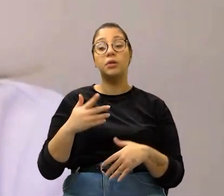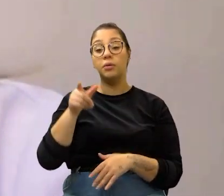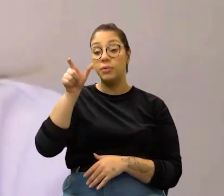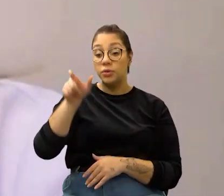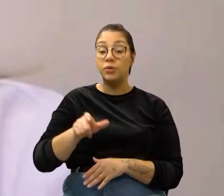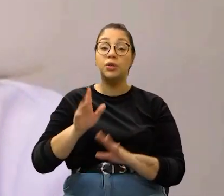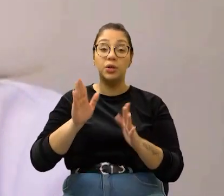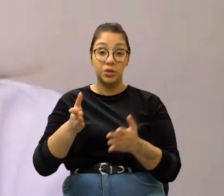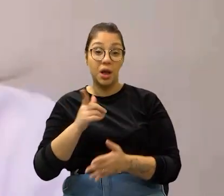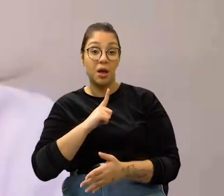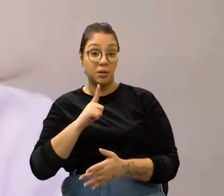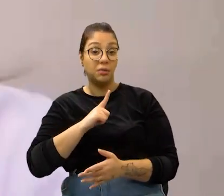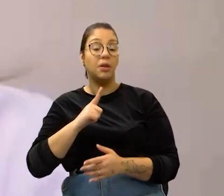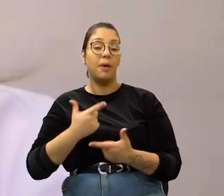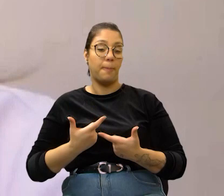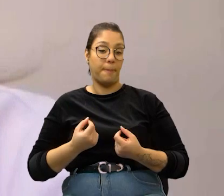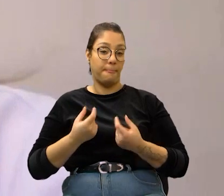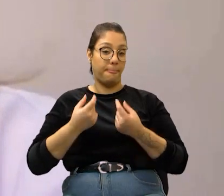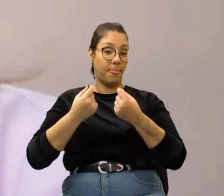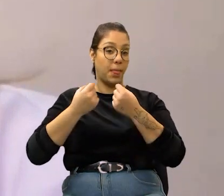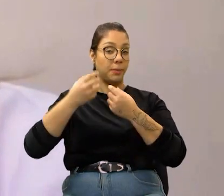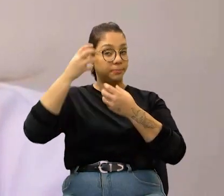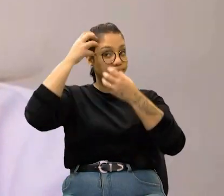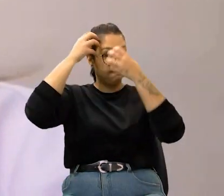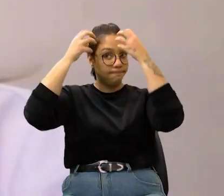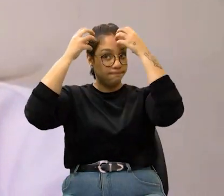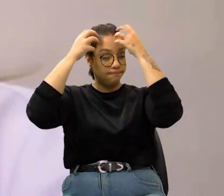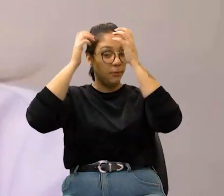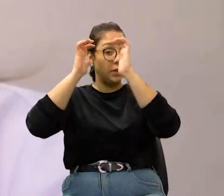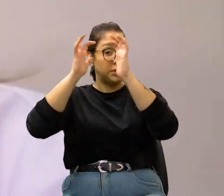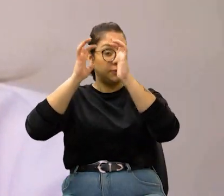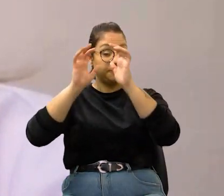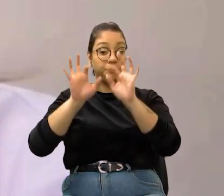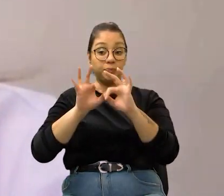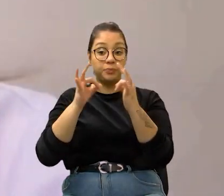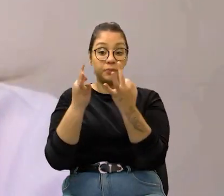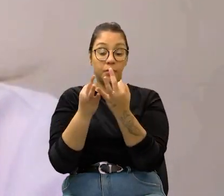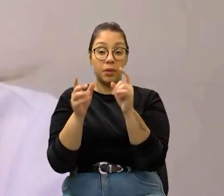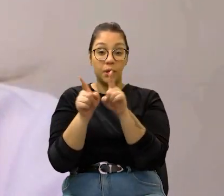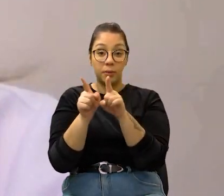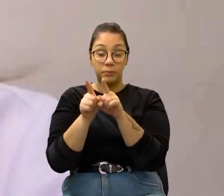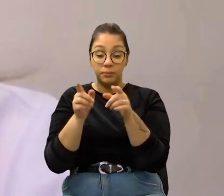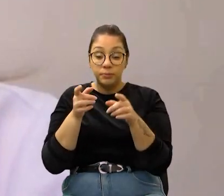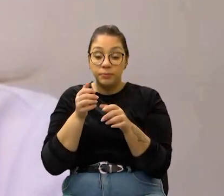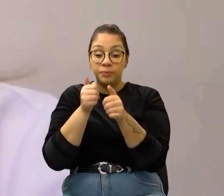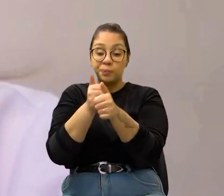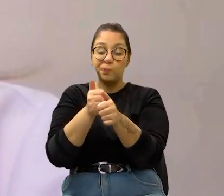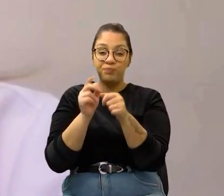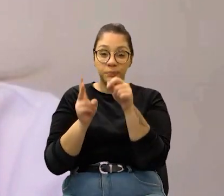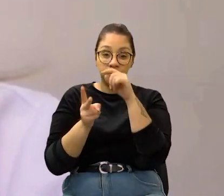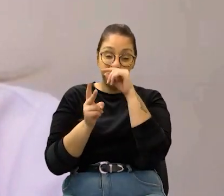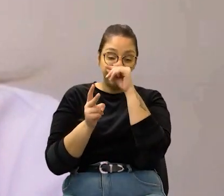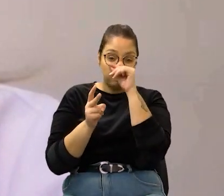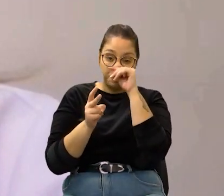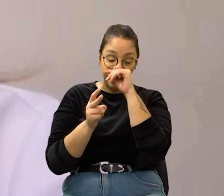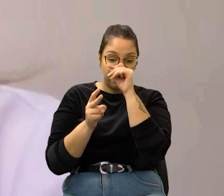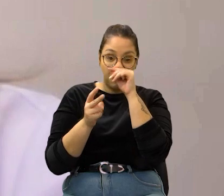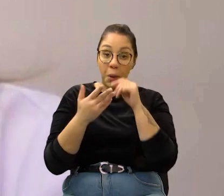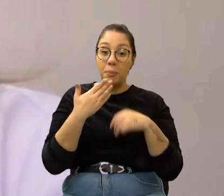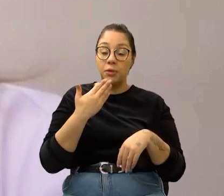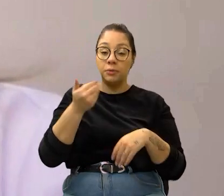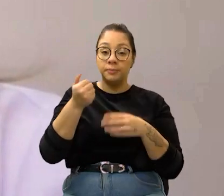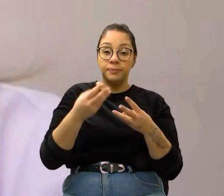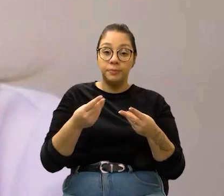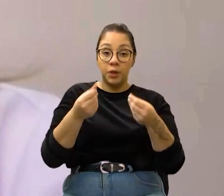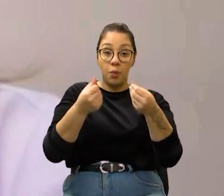E no paciente que tem um tumor do cérebro, a família, né, que está ao redor desse paciente, sempre buscar a